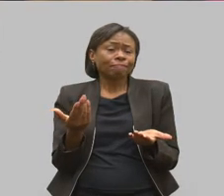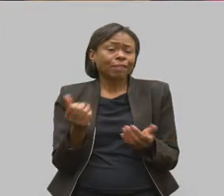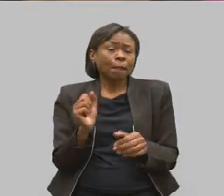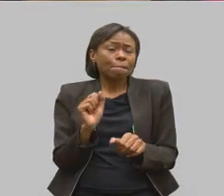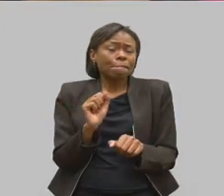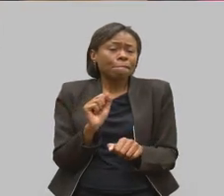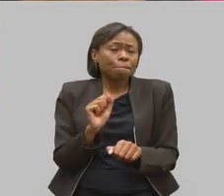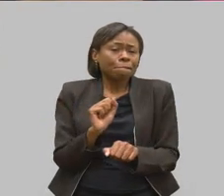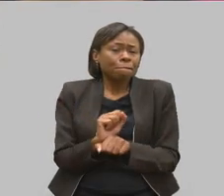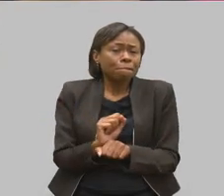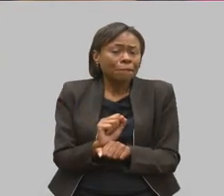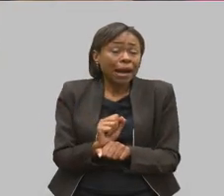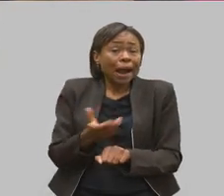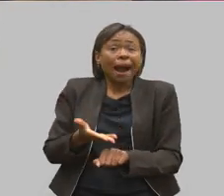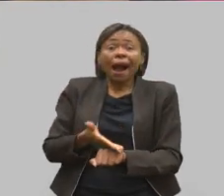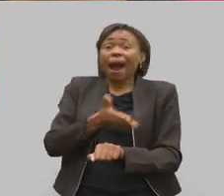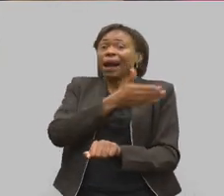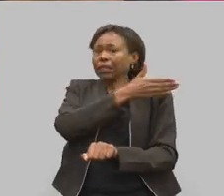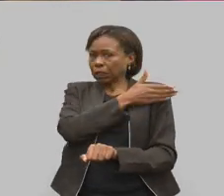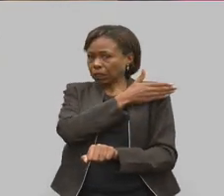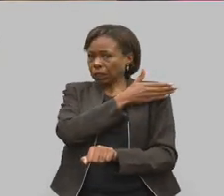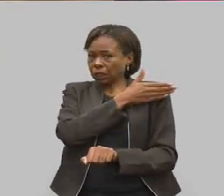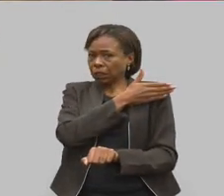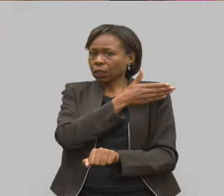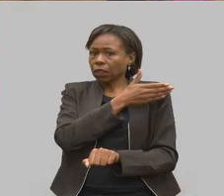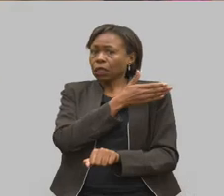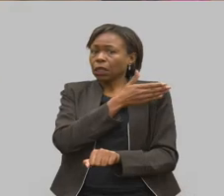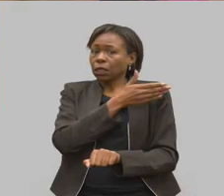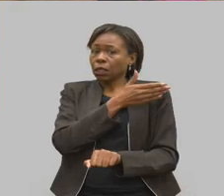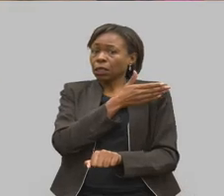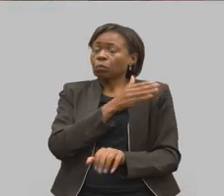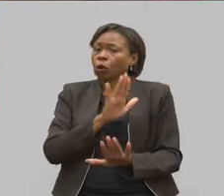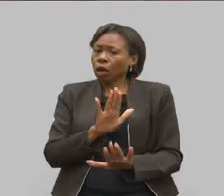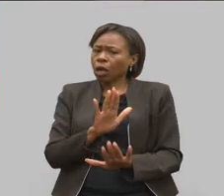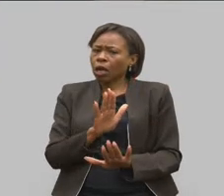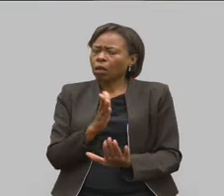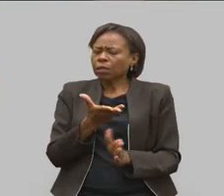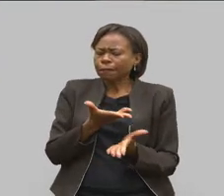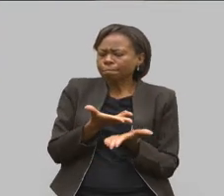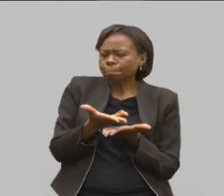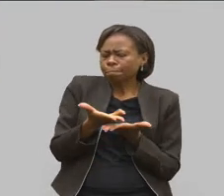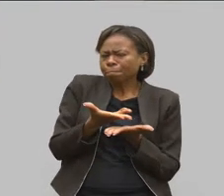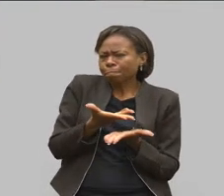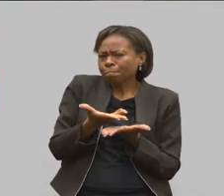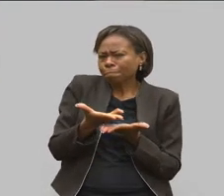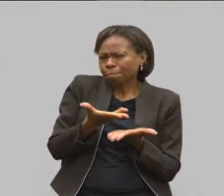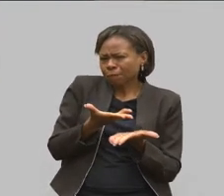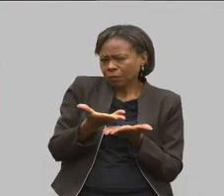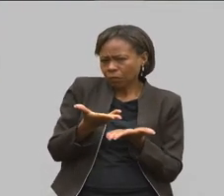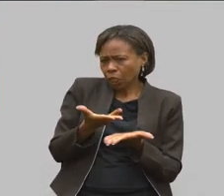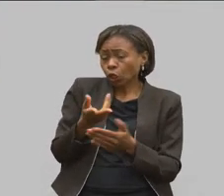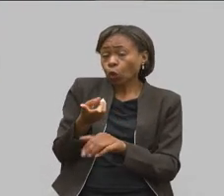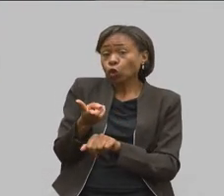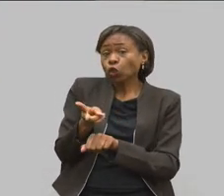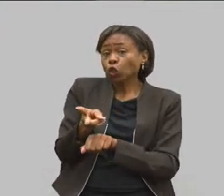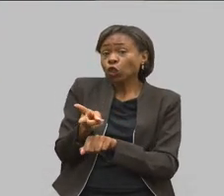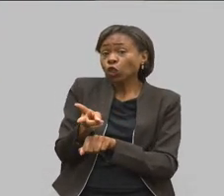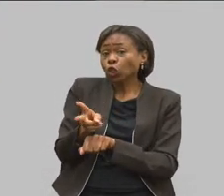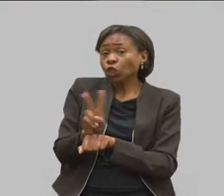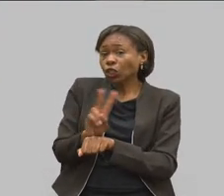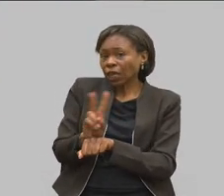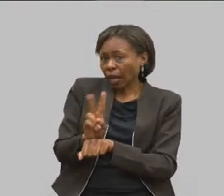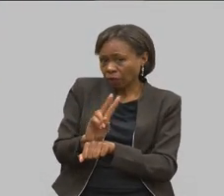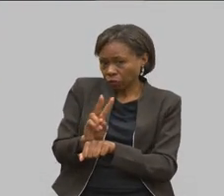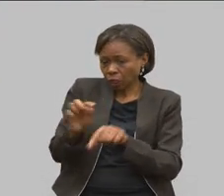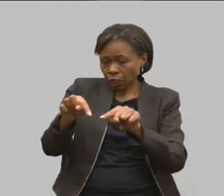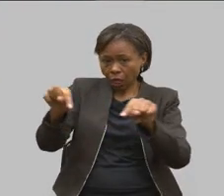casa chegou através de uma convivência muito Estreita com o meu atual chefe de gabinete do